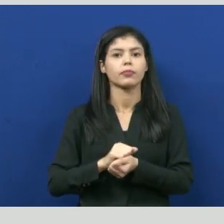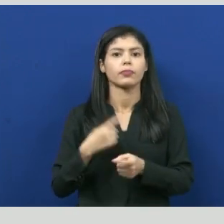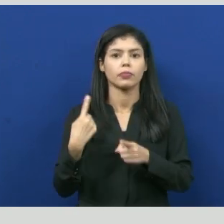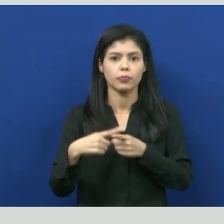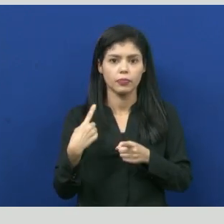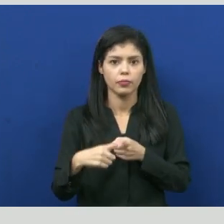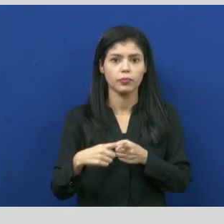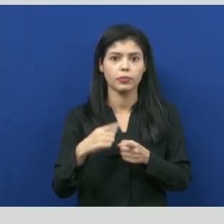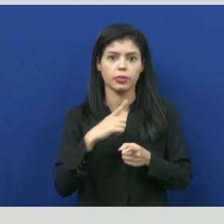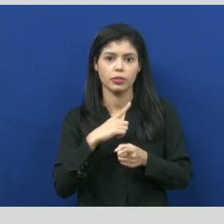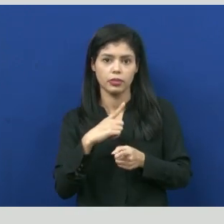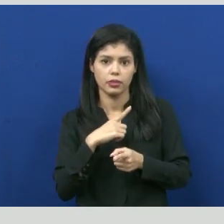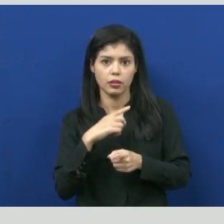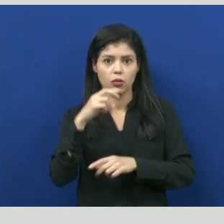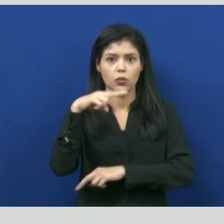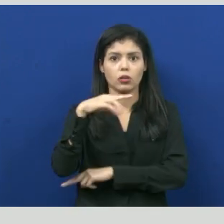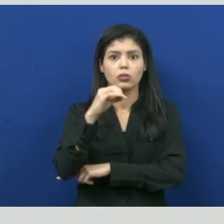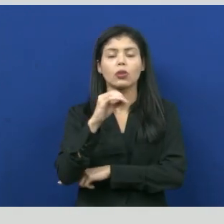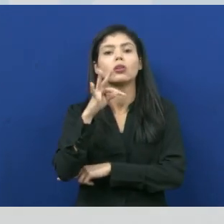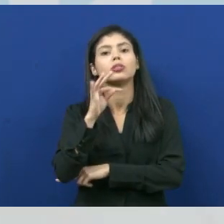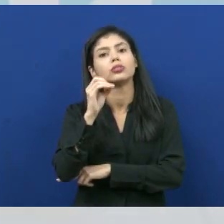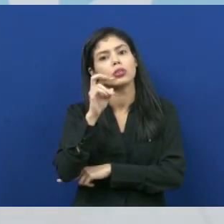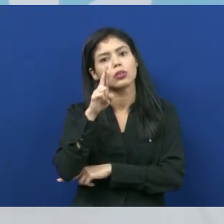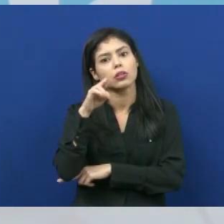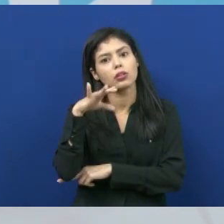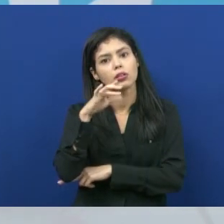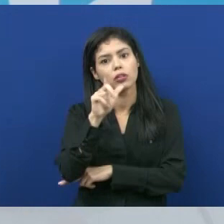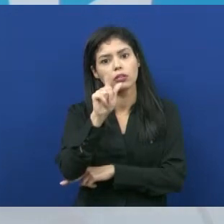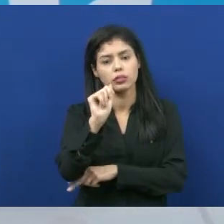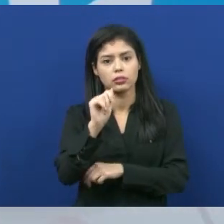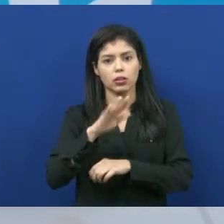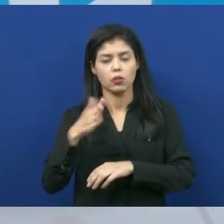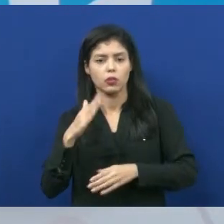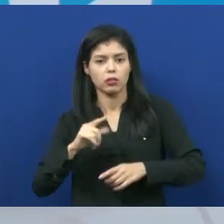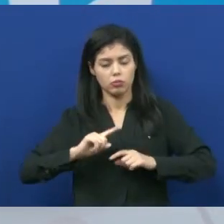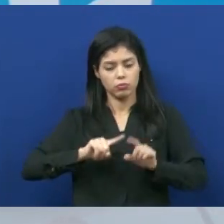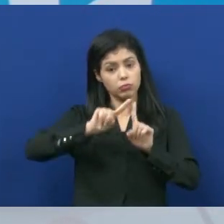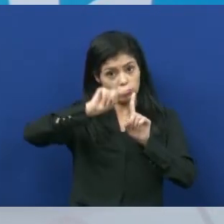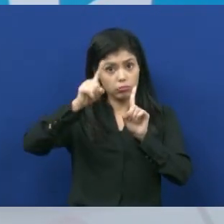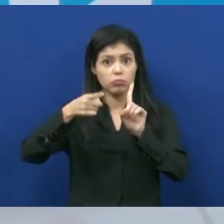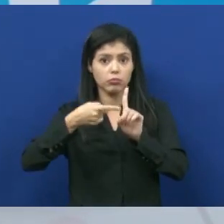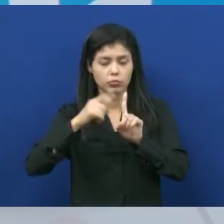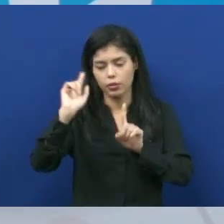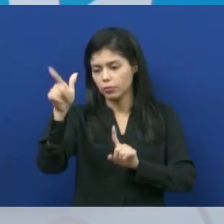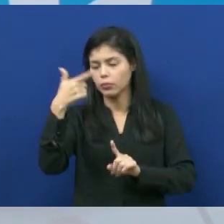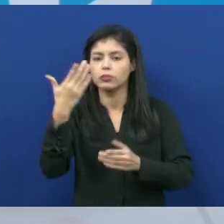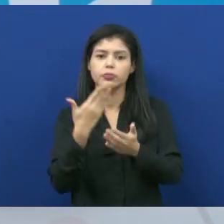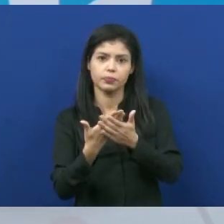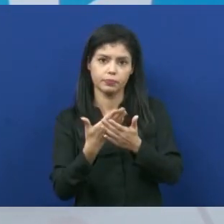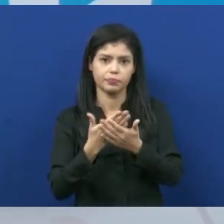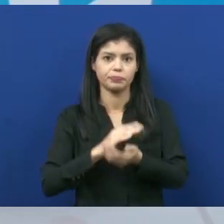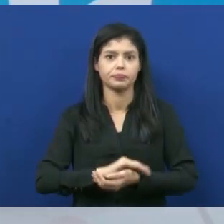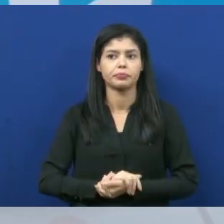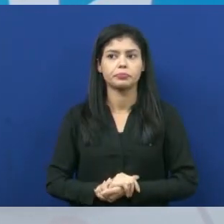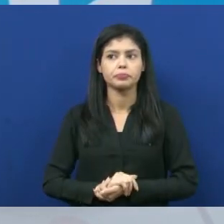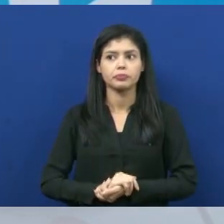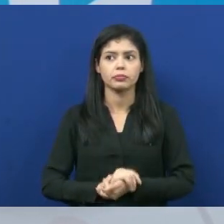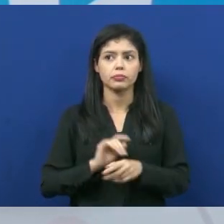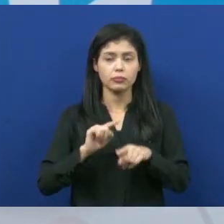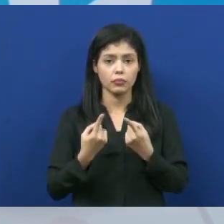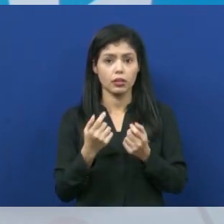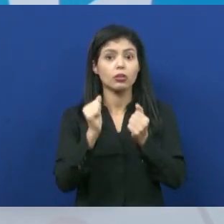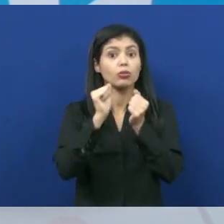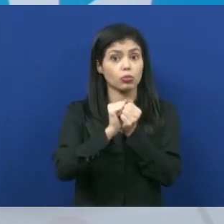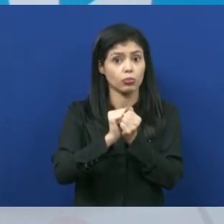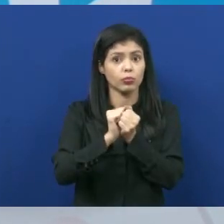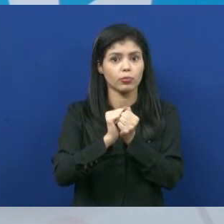ele tem uma notocorda durante o desenvolvimento embrionário, que isso é uma outra aula. Mas quem faz